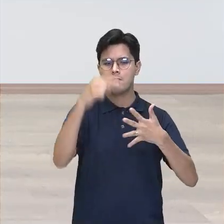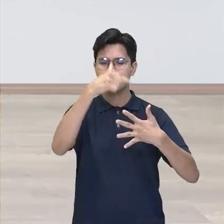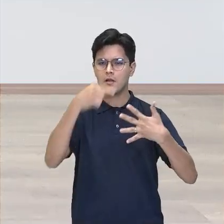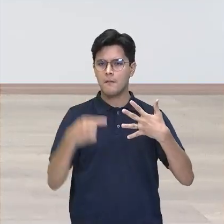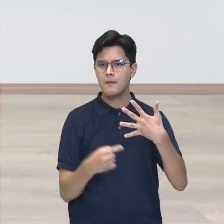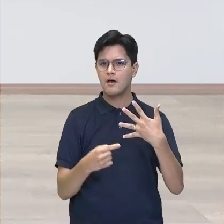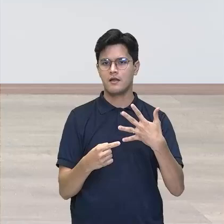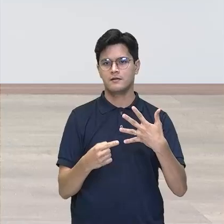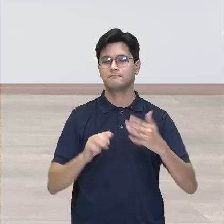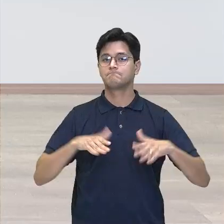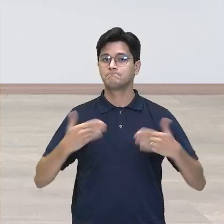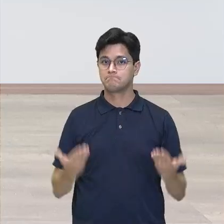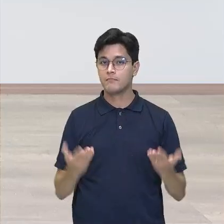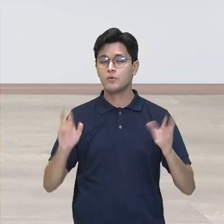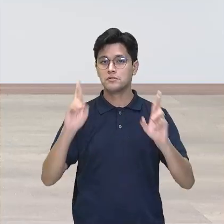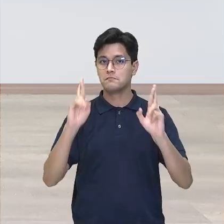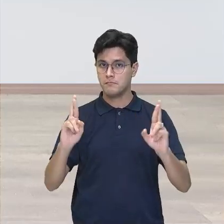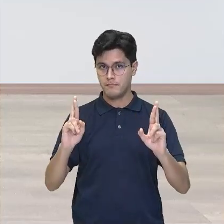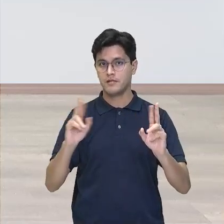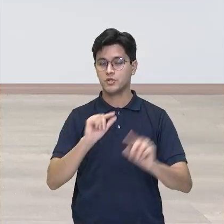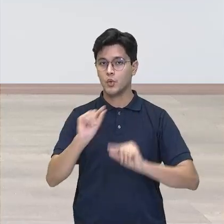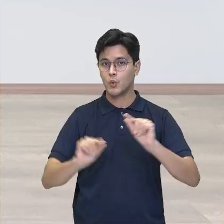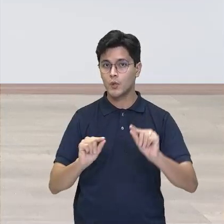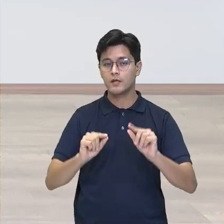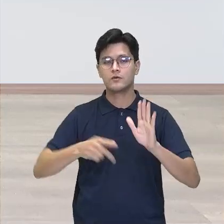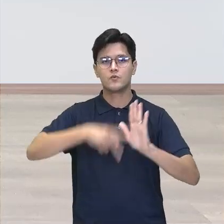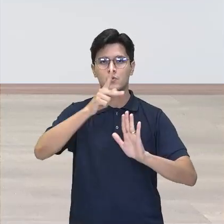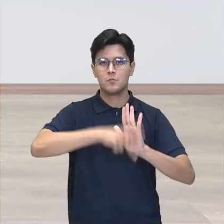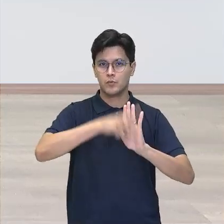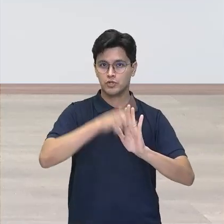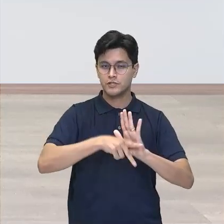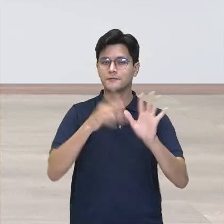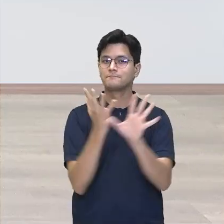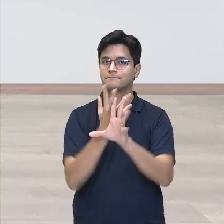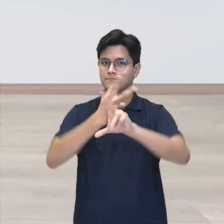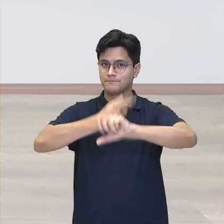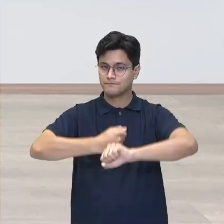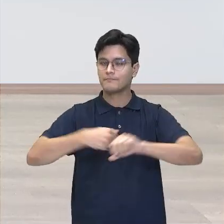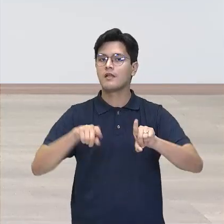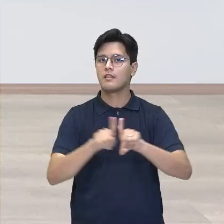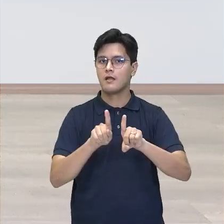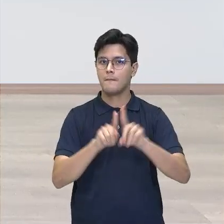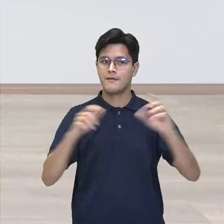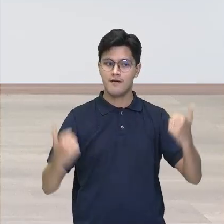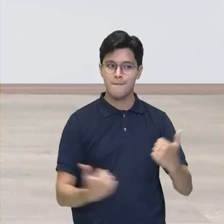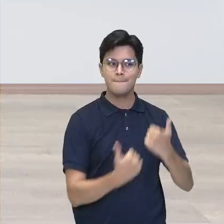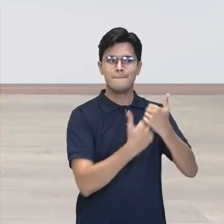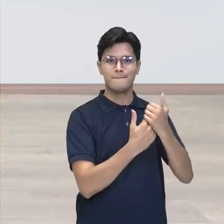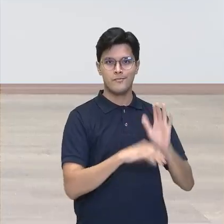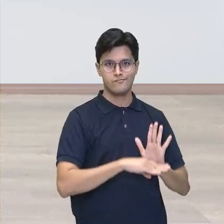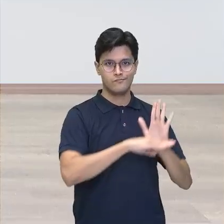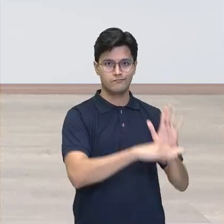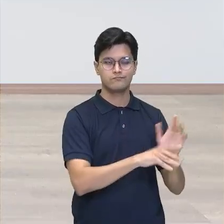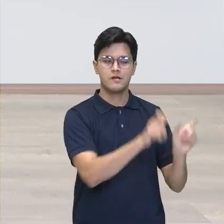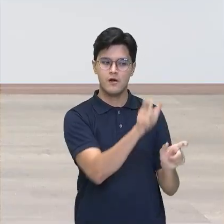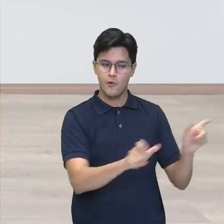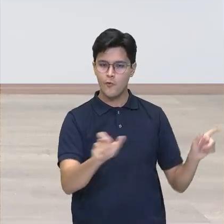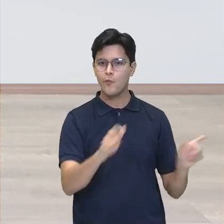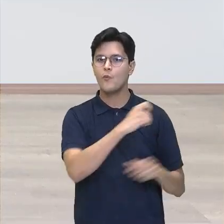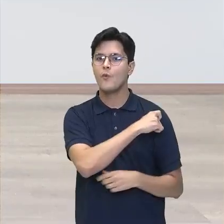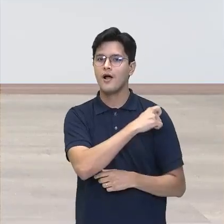projeto interdisciplinar também apoie os estudantes nesse desenvolvimento. Então, professores, olha, tá